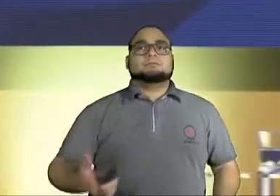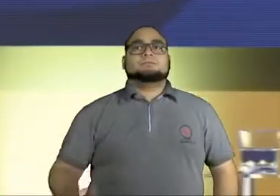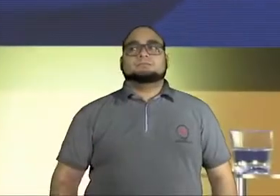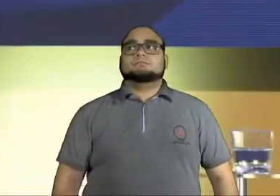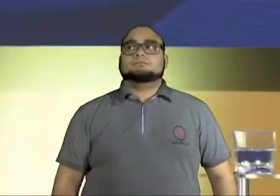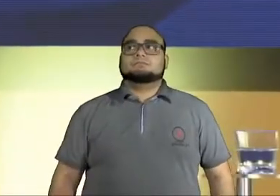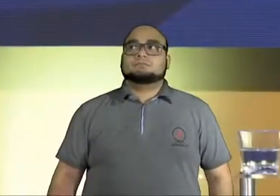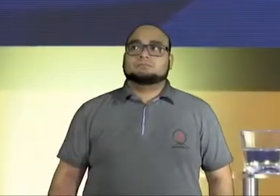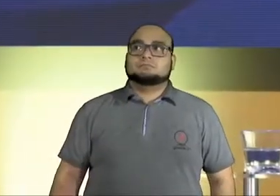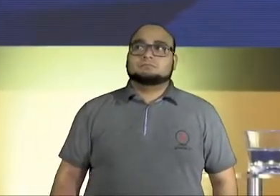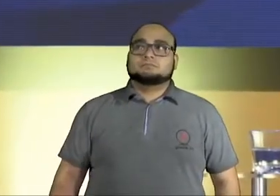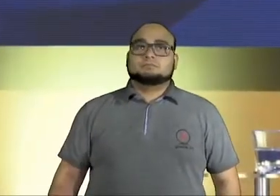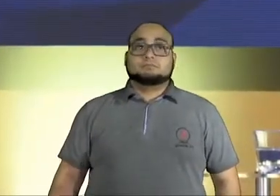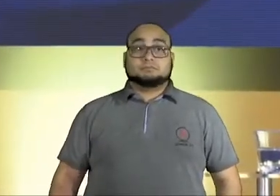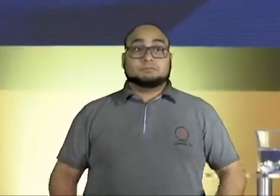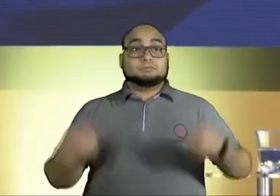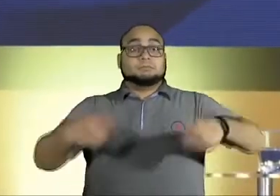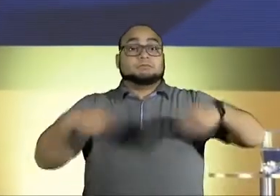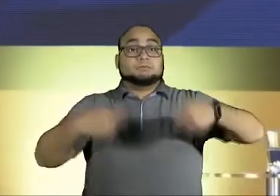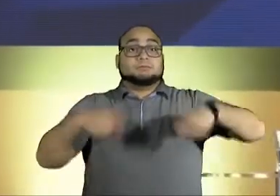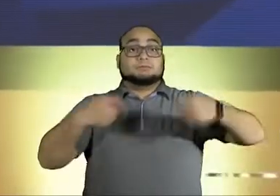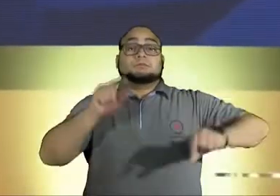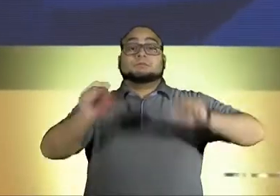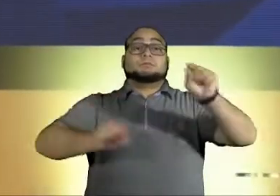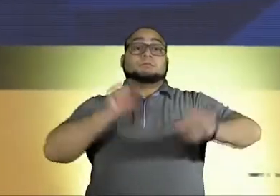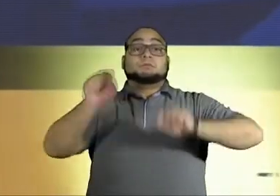Você só precisa botar para acontecer.